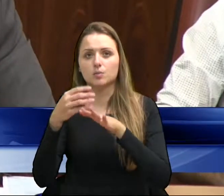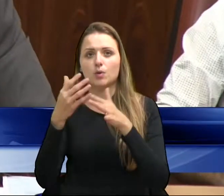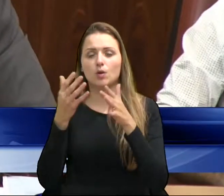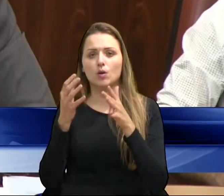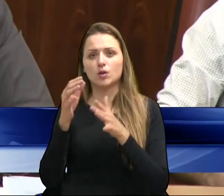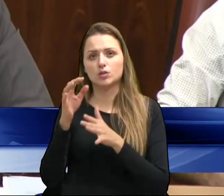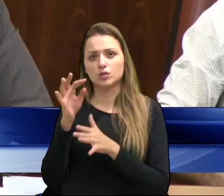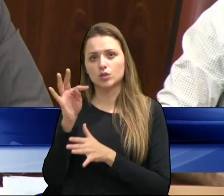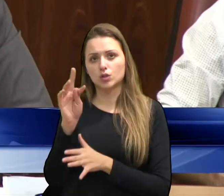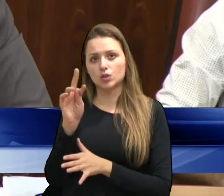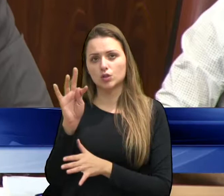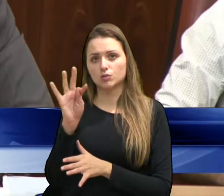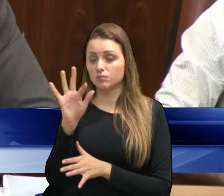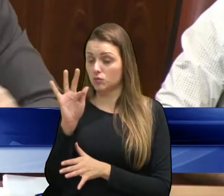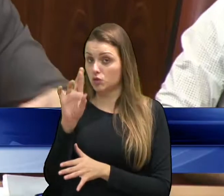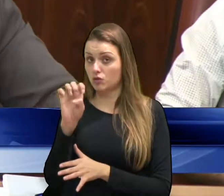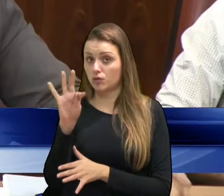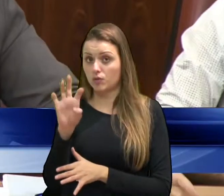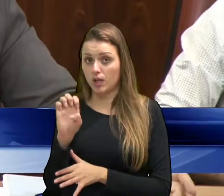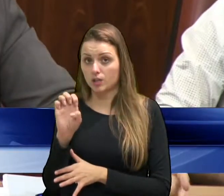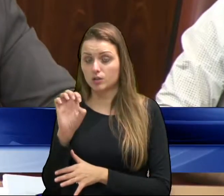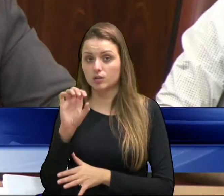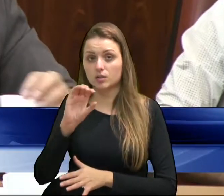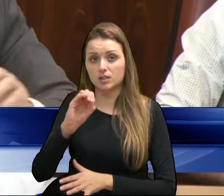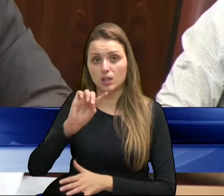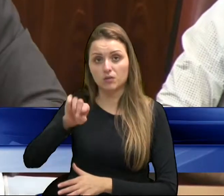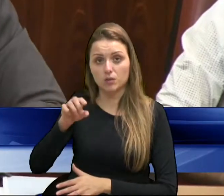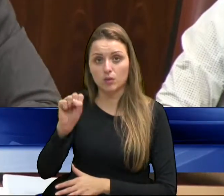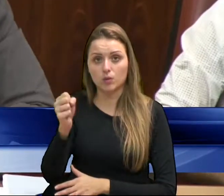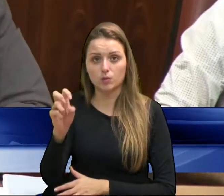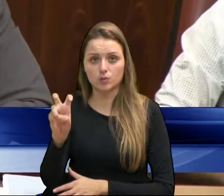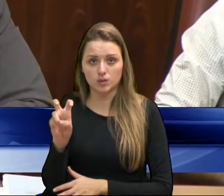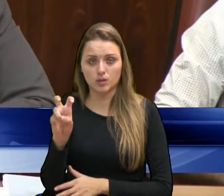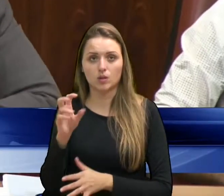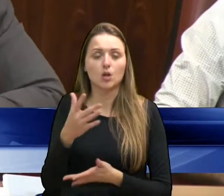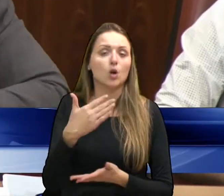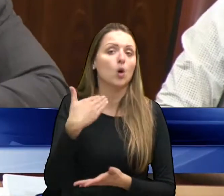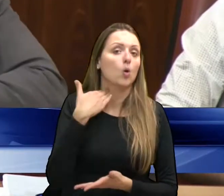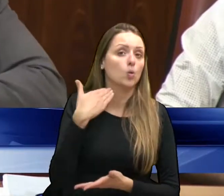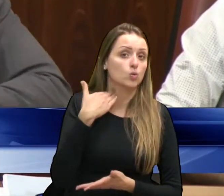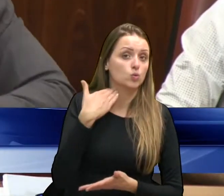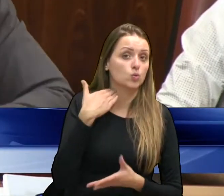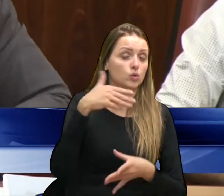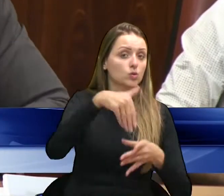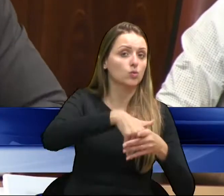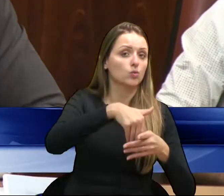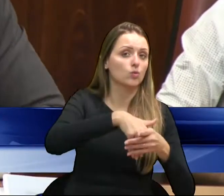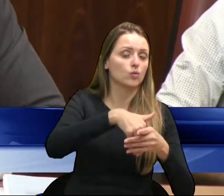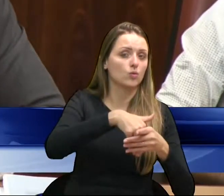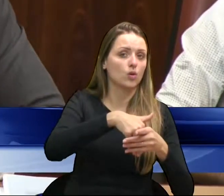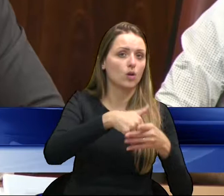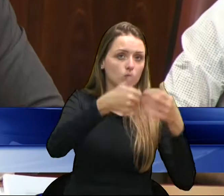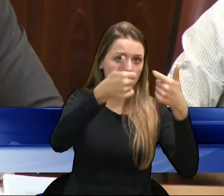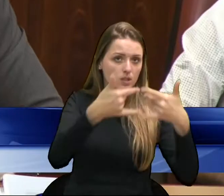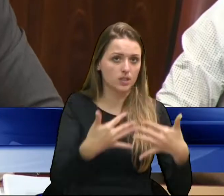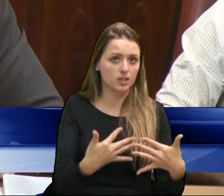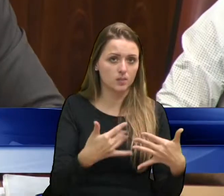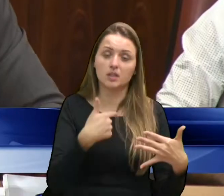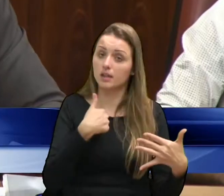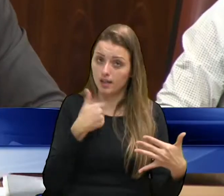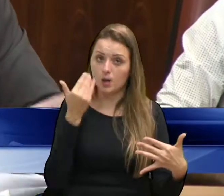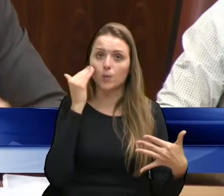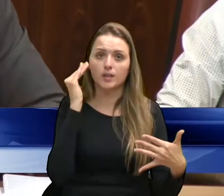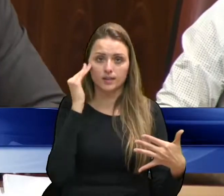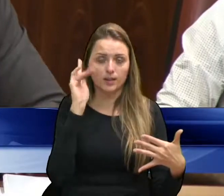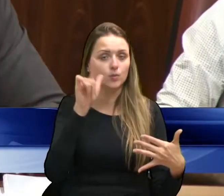fretamento, 085. E o desembargador, no voto dele, ele explana, expressa muito bem, que eu entendo que vale a